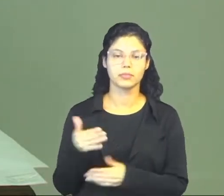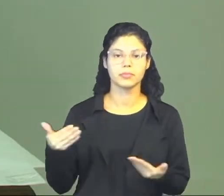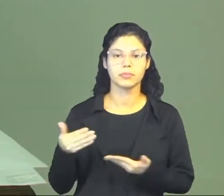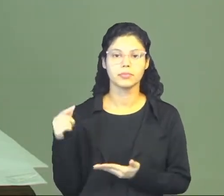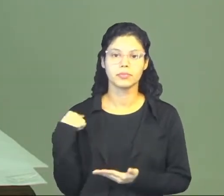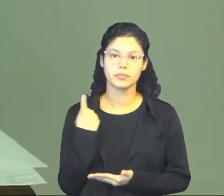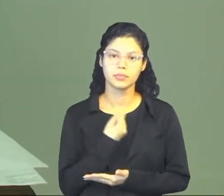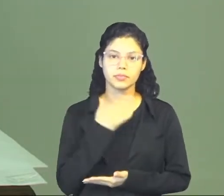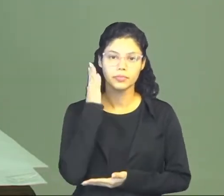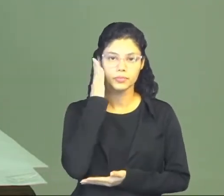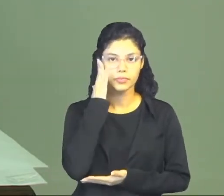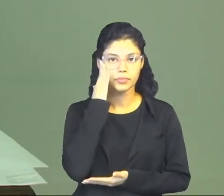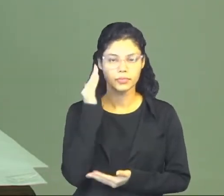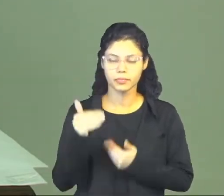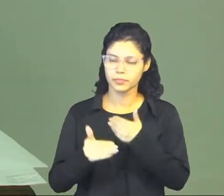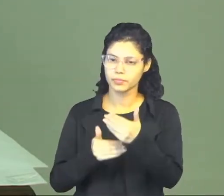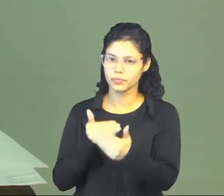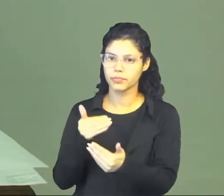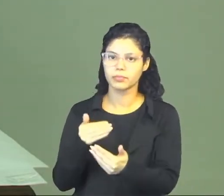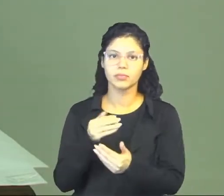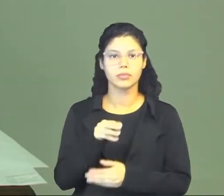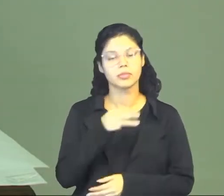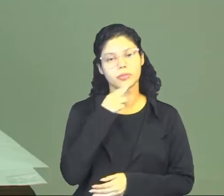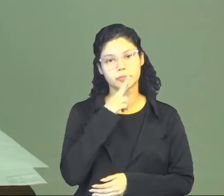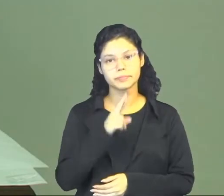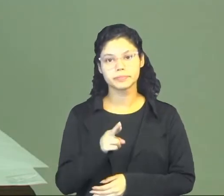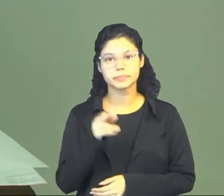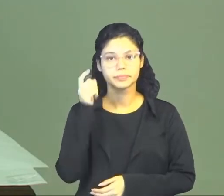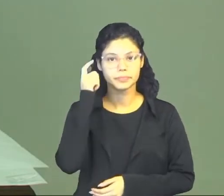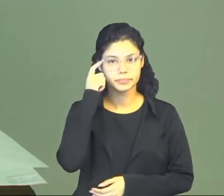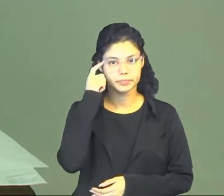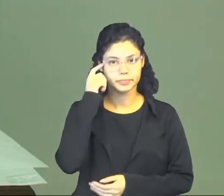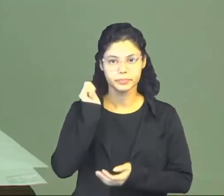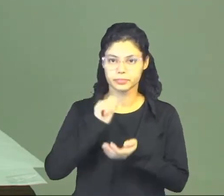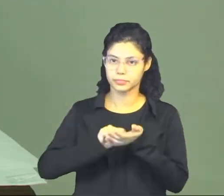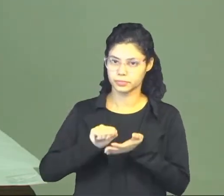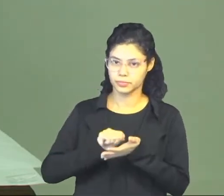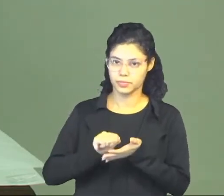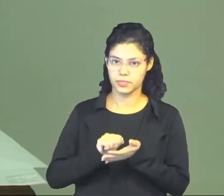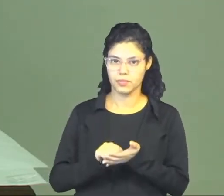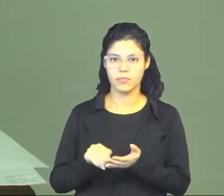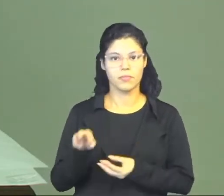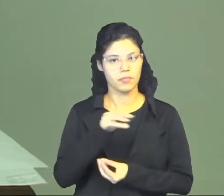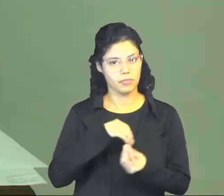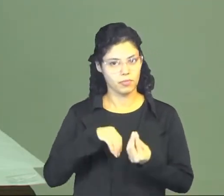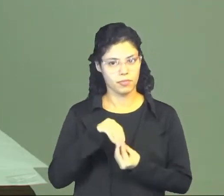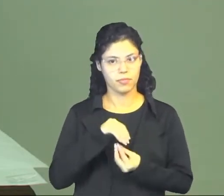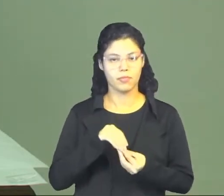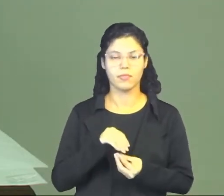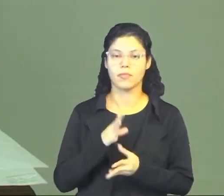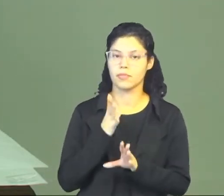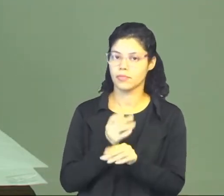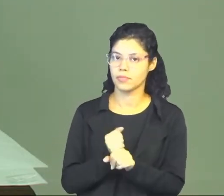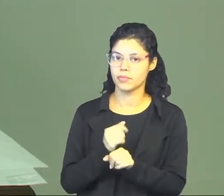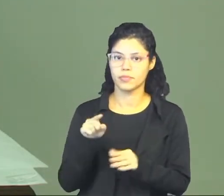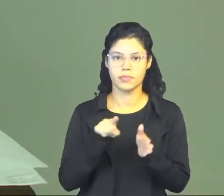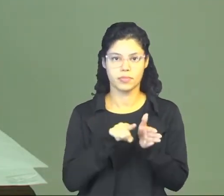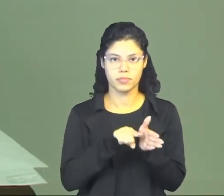vamos compreender procedimentos de cálculo, tanto mental e escrito, envolvendo adição e